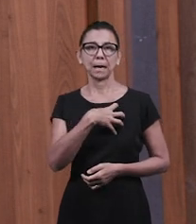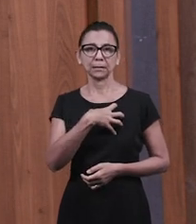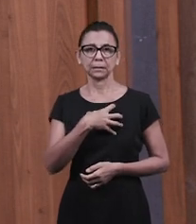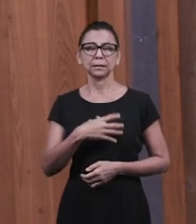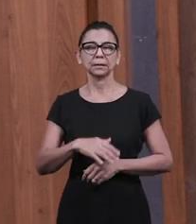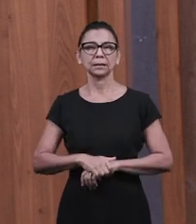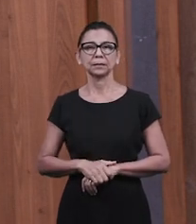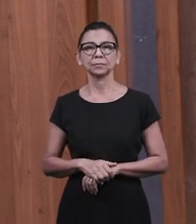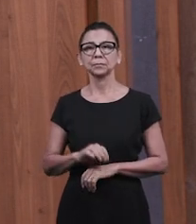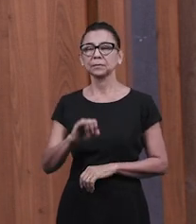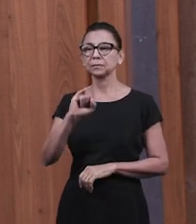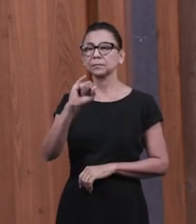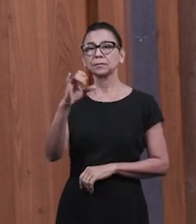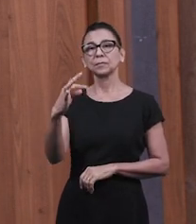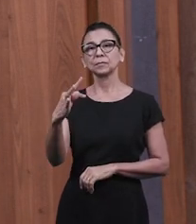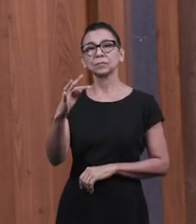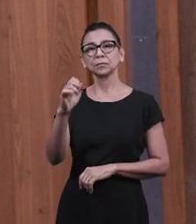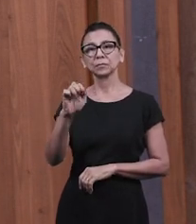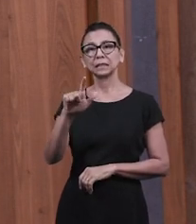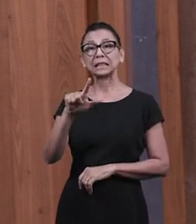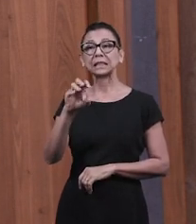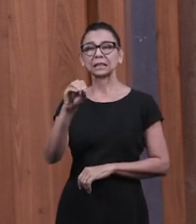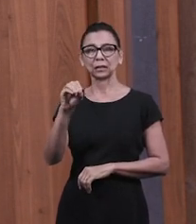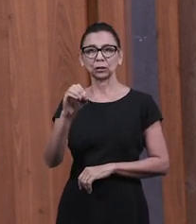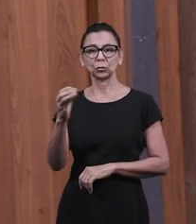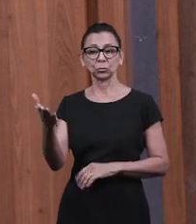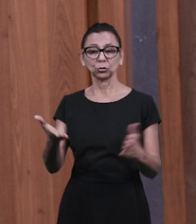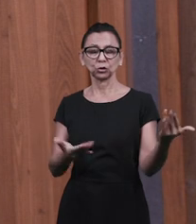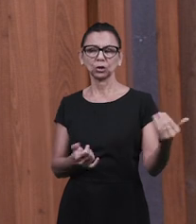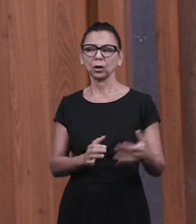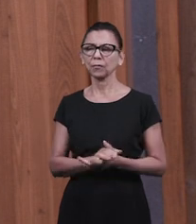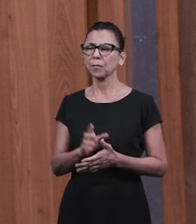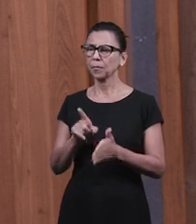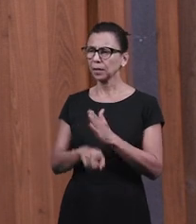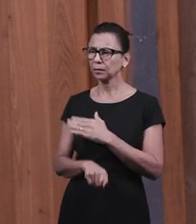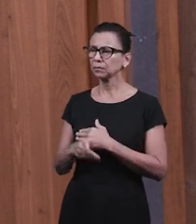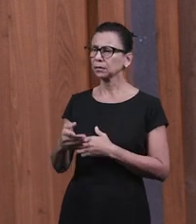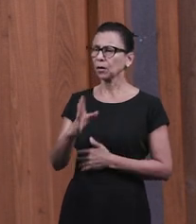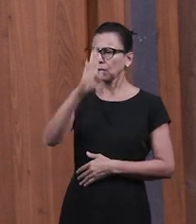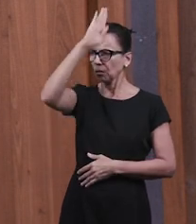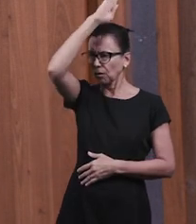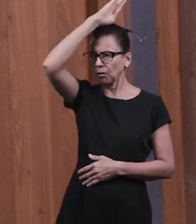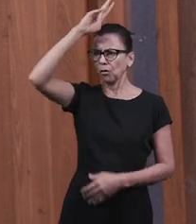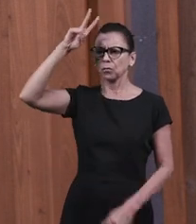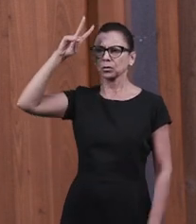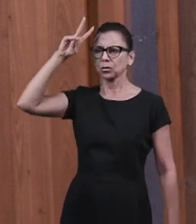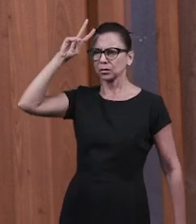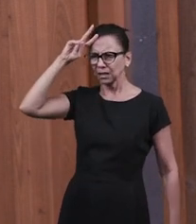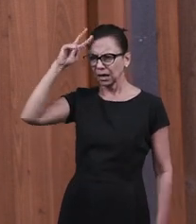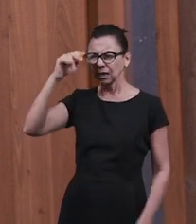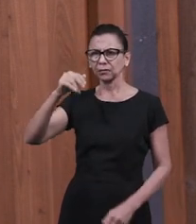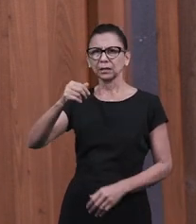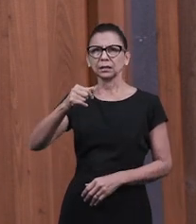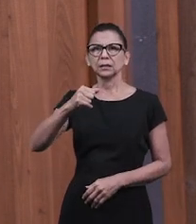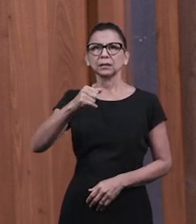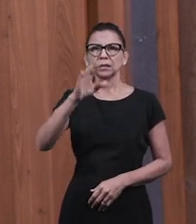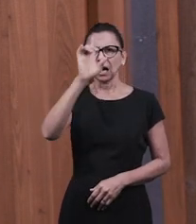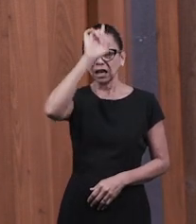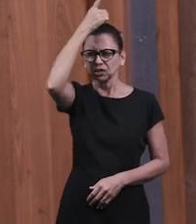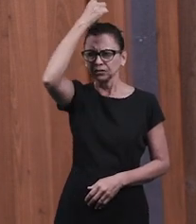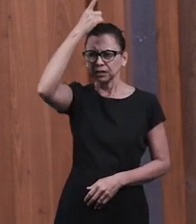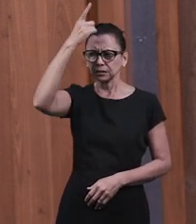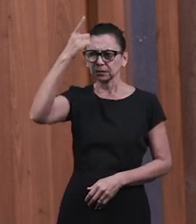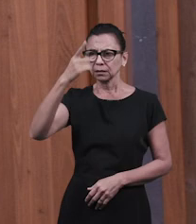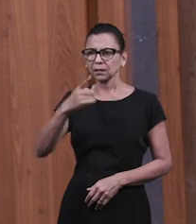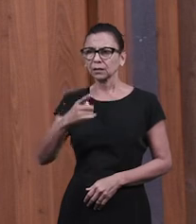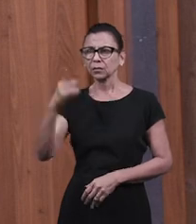da Bahia. A paz do Senhor, Ítalo. Então, os soldados romanos confundiam adivinhação com profecia?